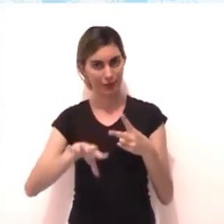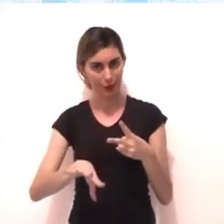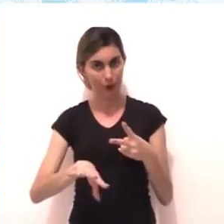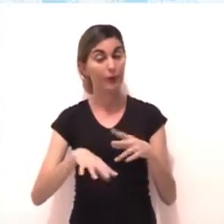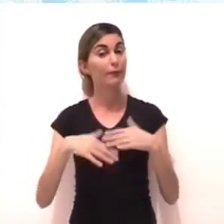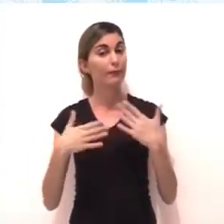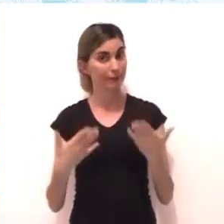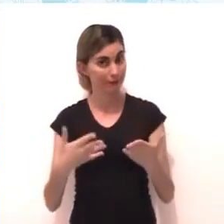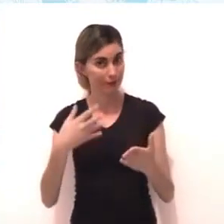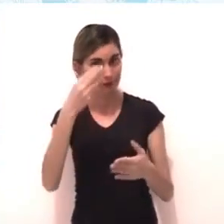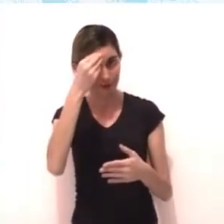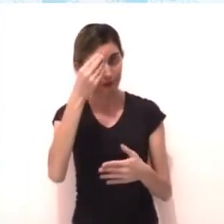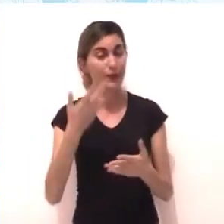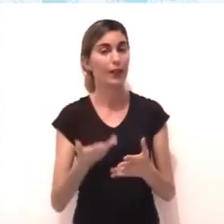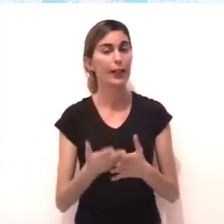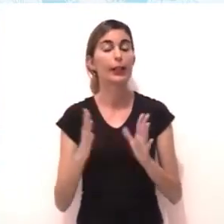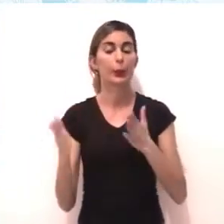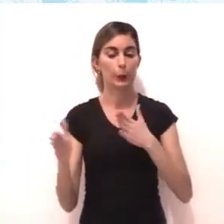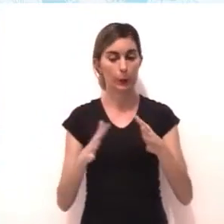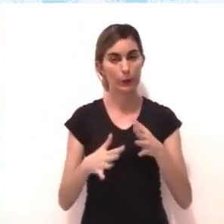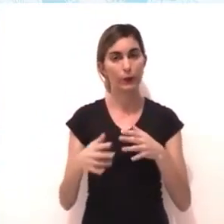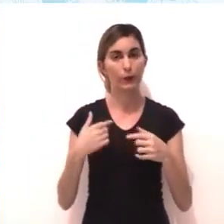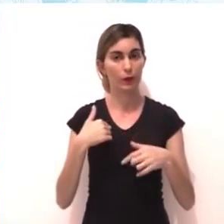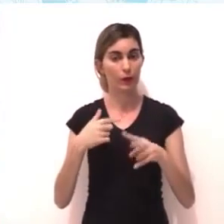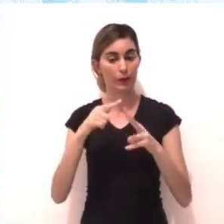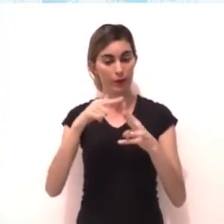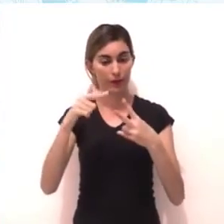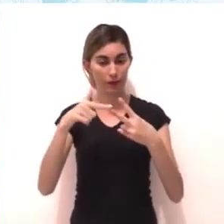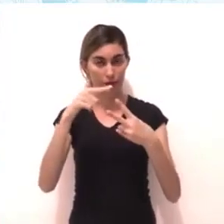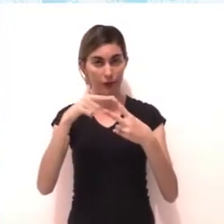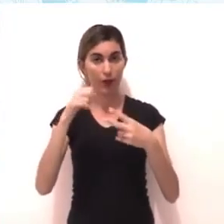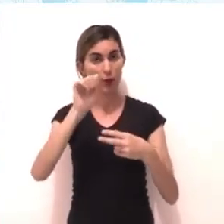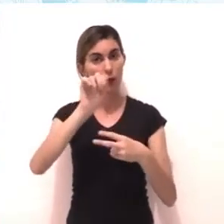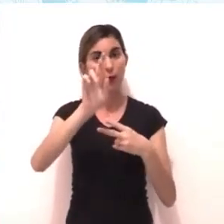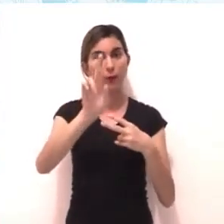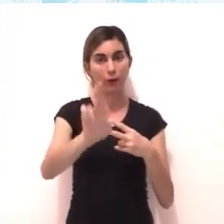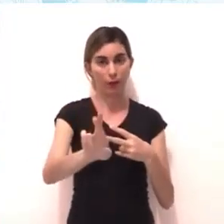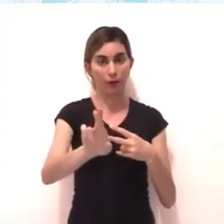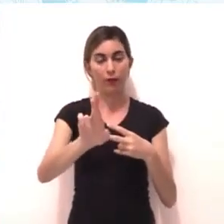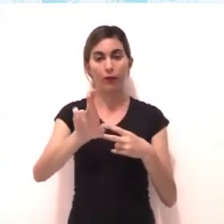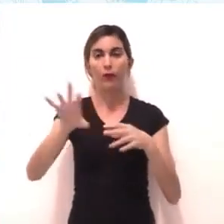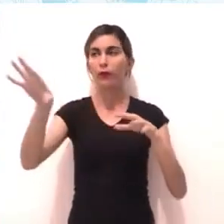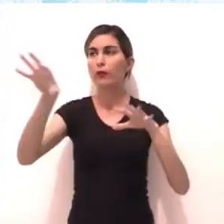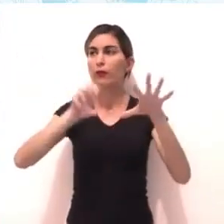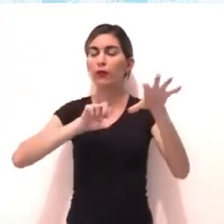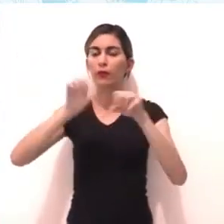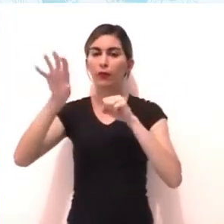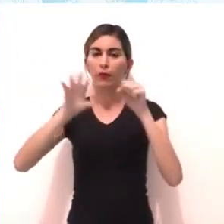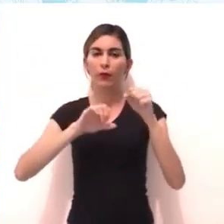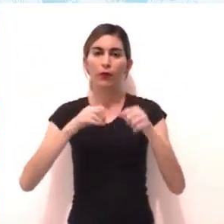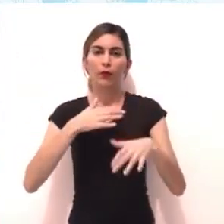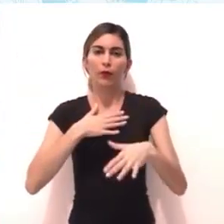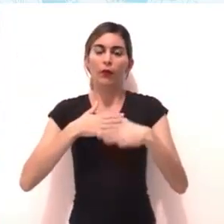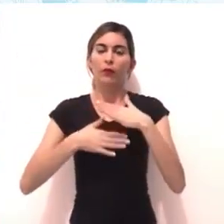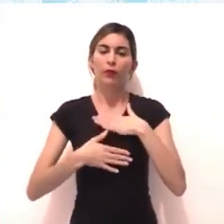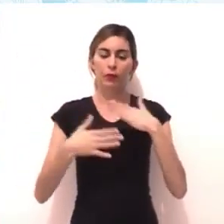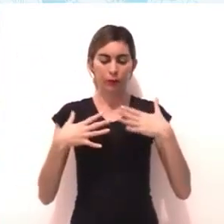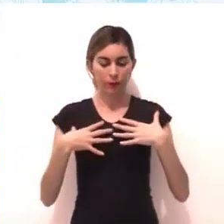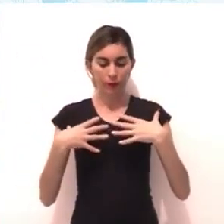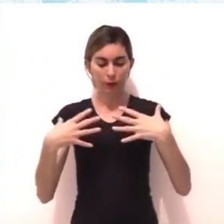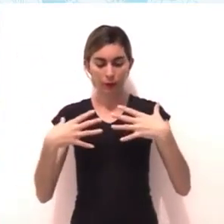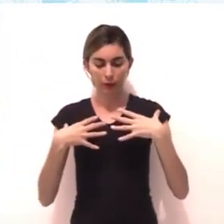É isso, tá? Nesse movimento respiratório, o ar atmosférico entra no nosso pulmão